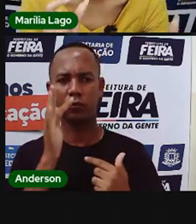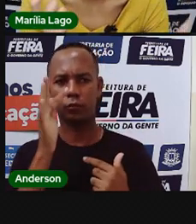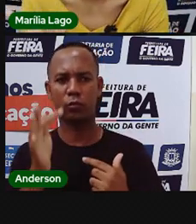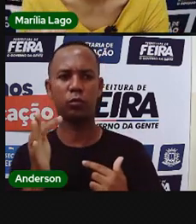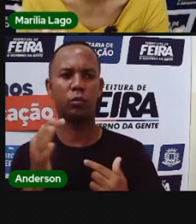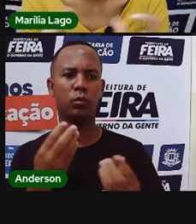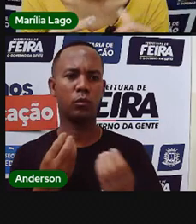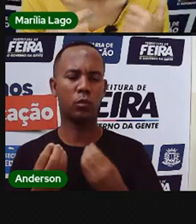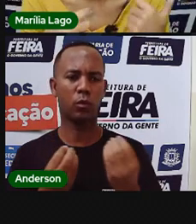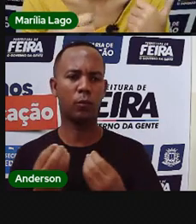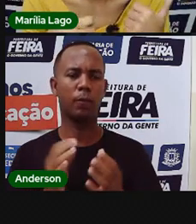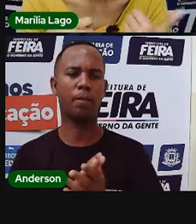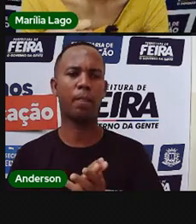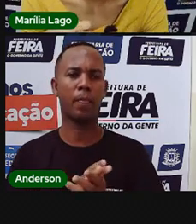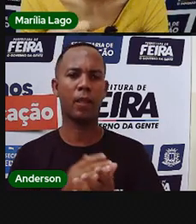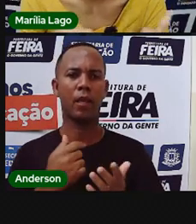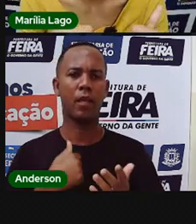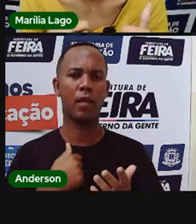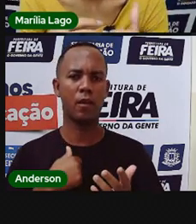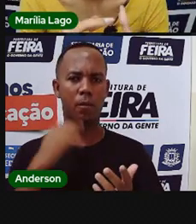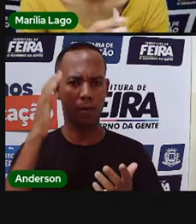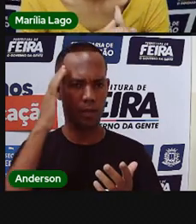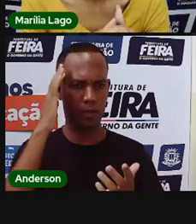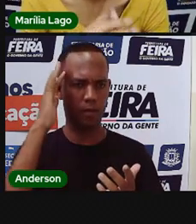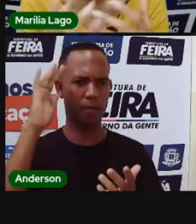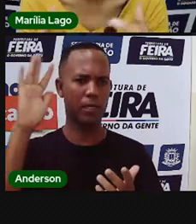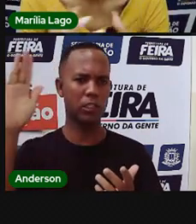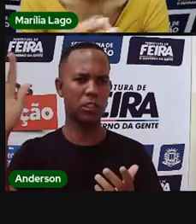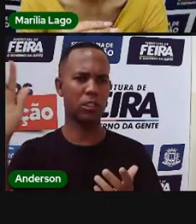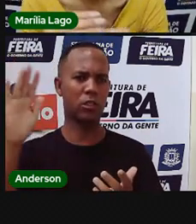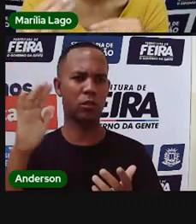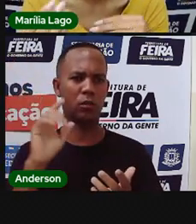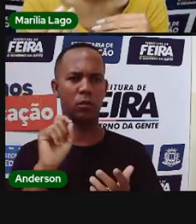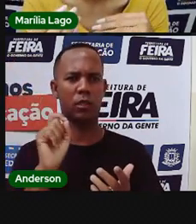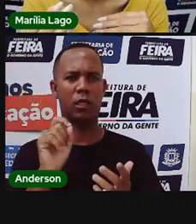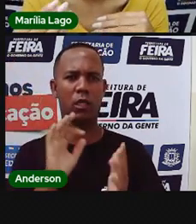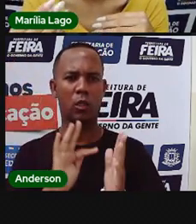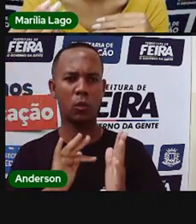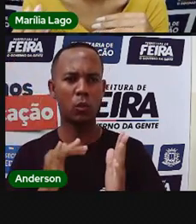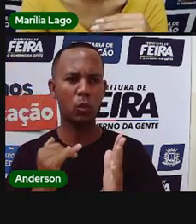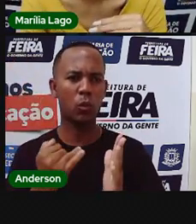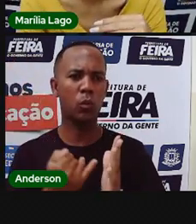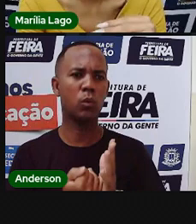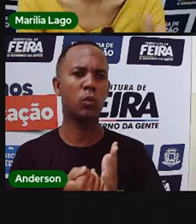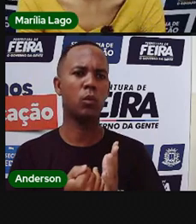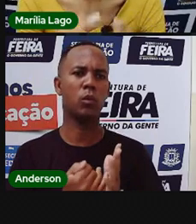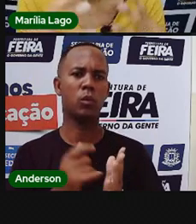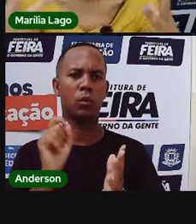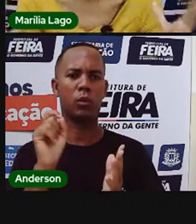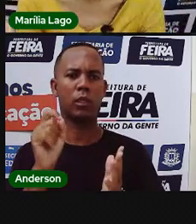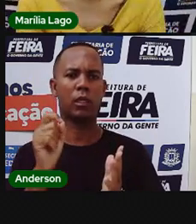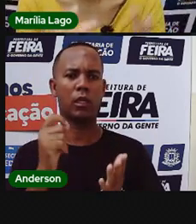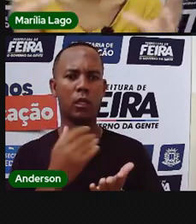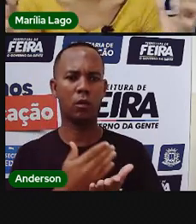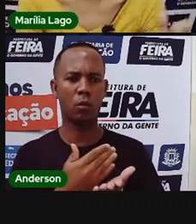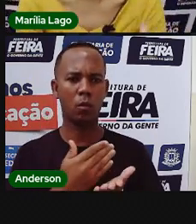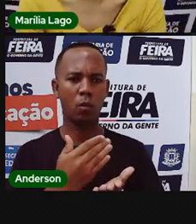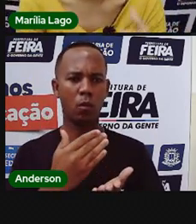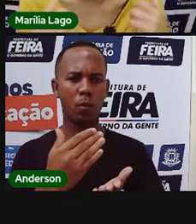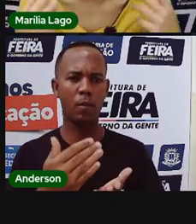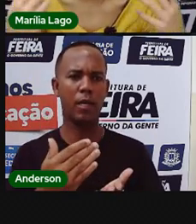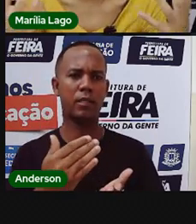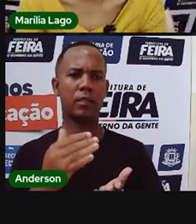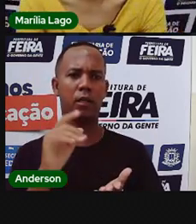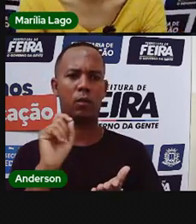gente imagina na rede social, tudo isso. Só que o engajamento, ele já começa aqui, o que a gente